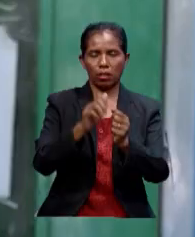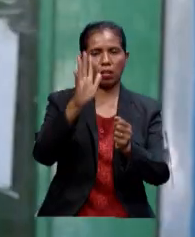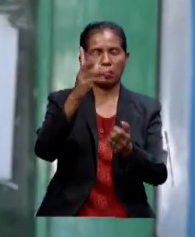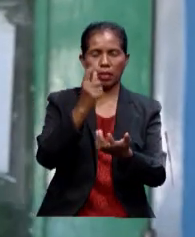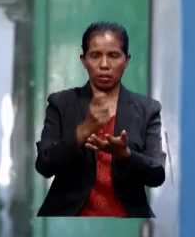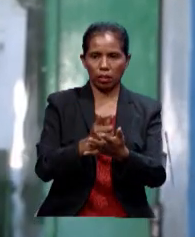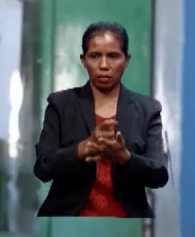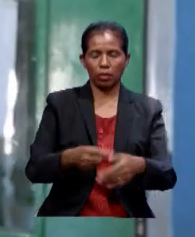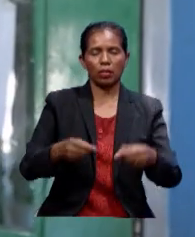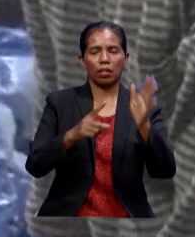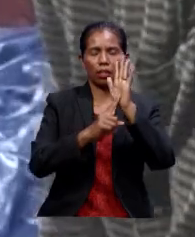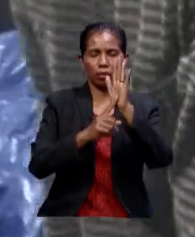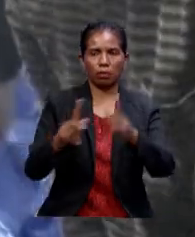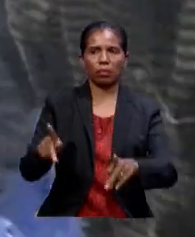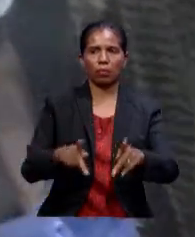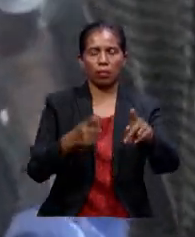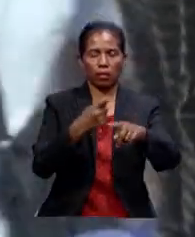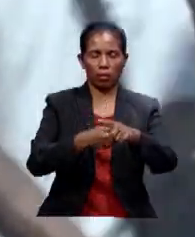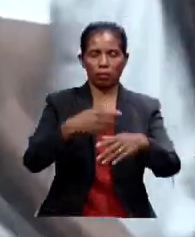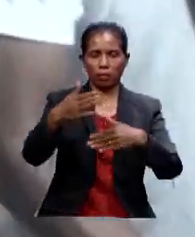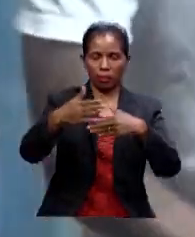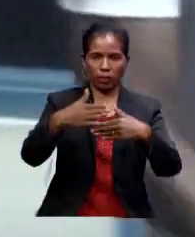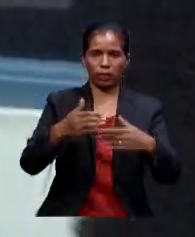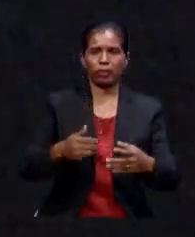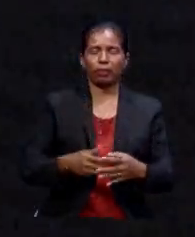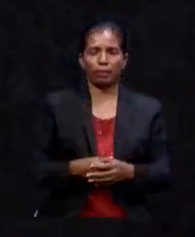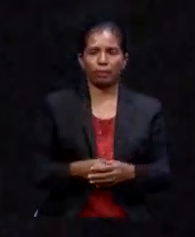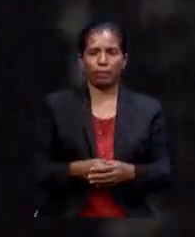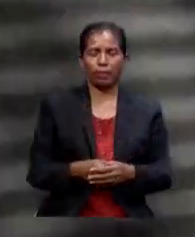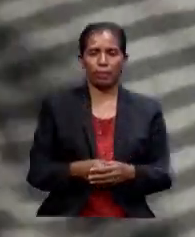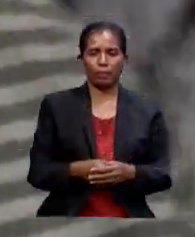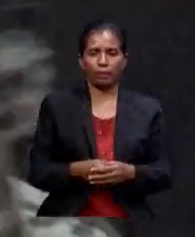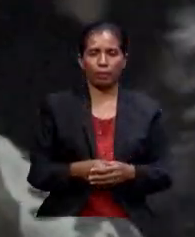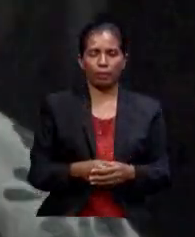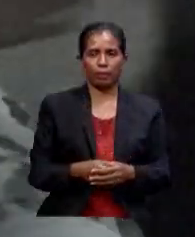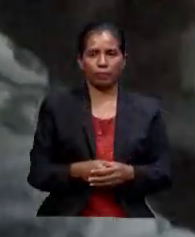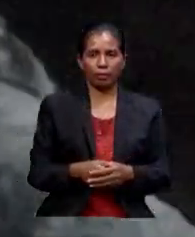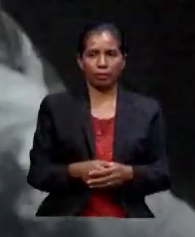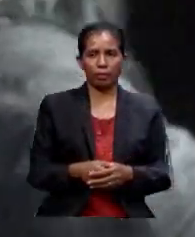mai bese fo saiba público, ihe tempo badak nialaran. Emrenciana Martins, Tito Silva, Jemen.